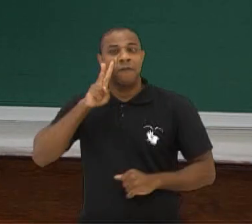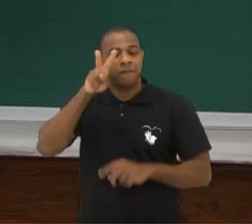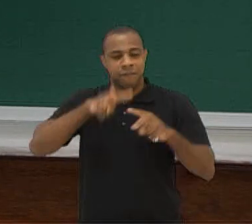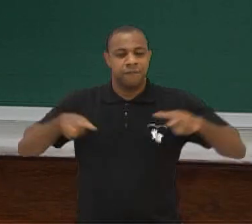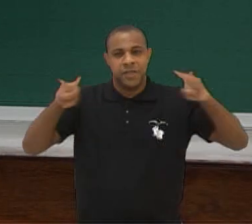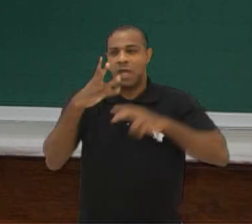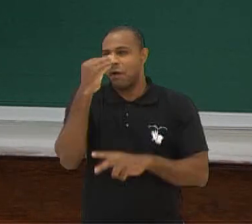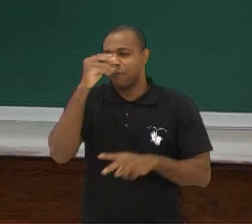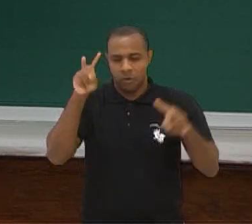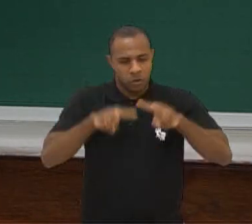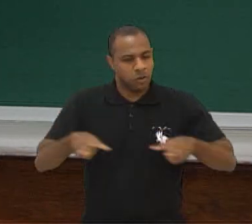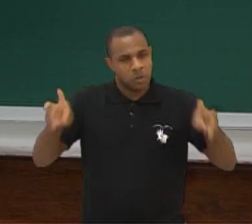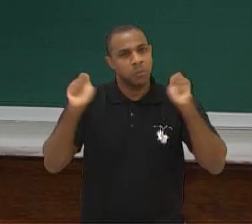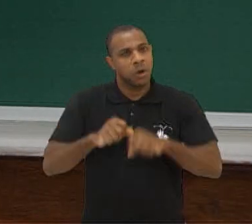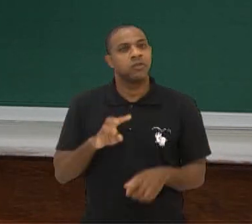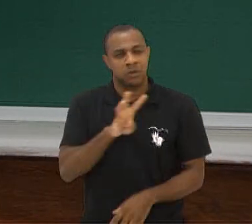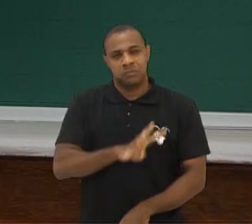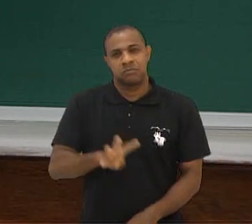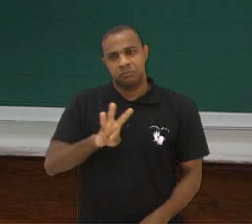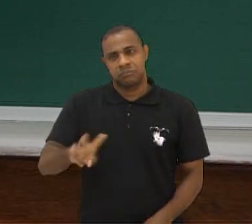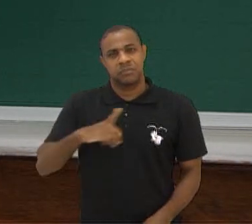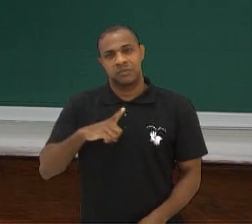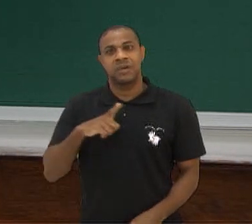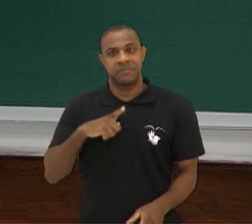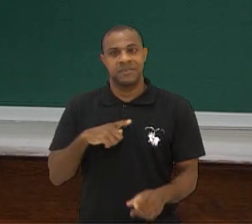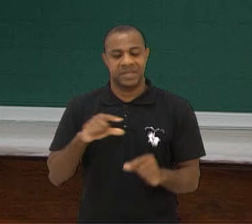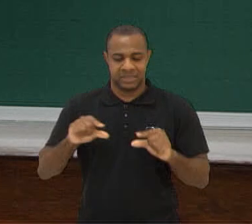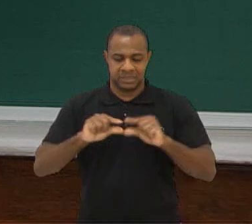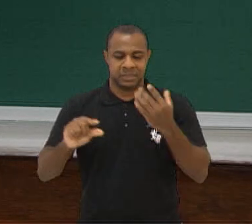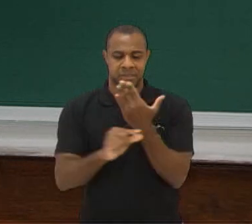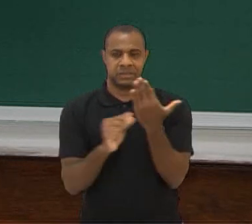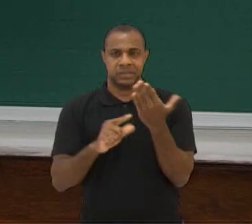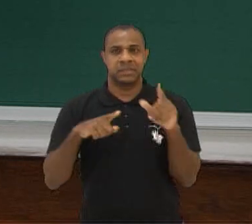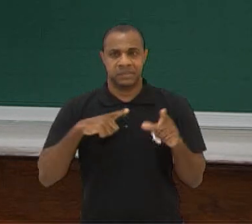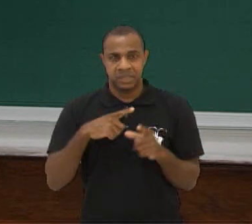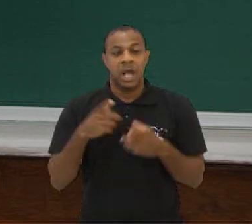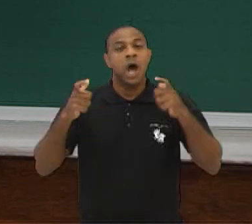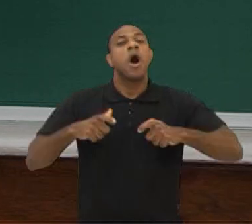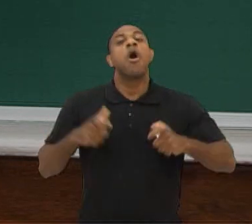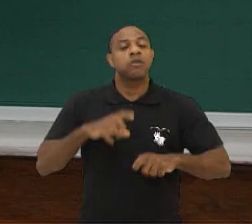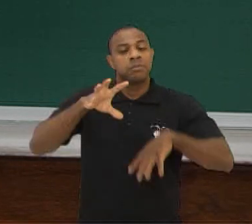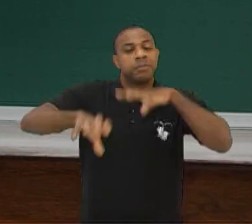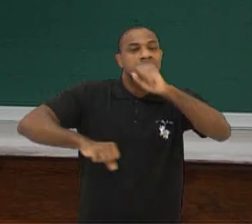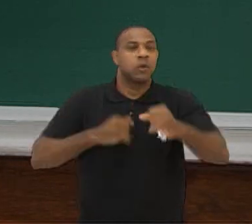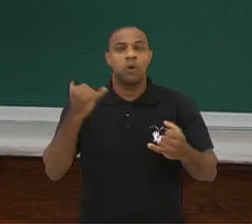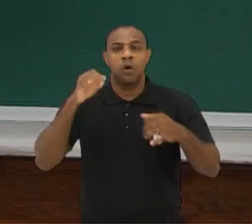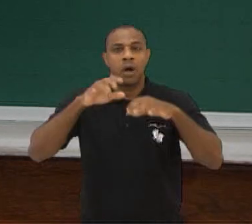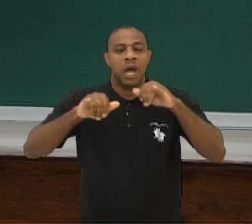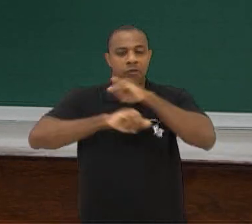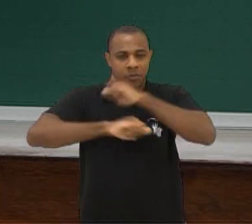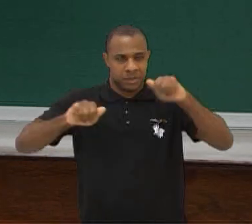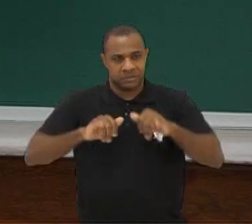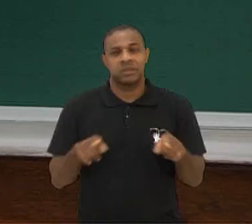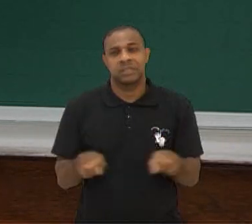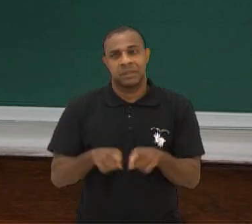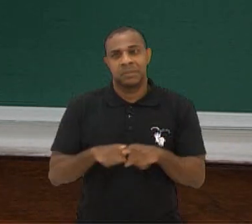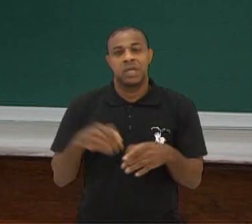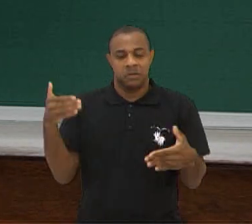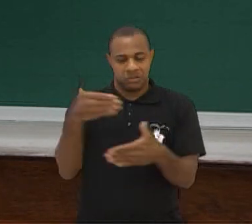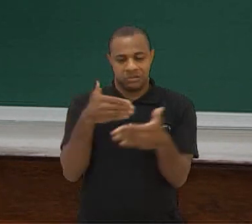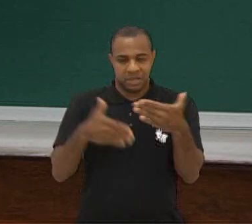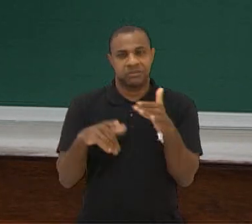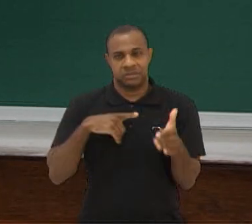as fotos, vocês vão poder ver, vai ter a referência para vocês de onde foi tirada, presente lá nos